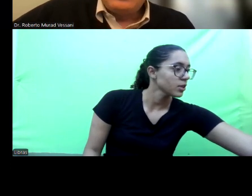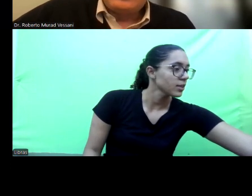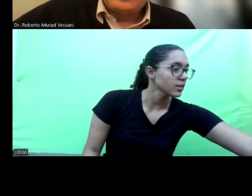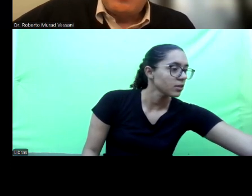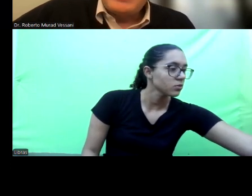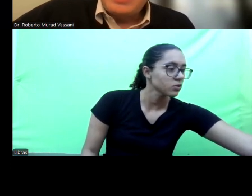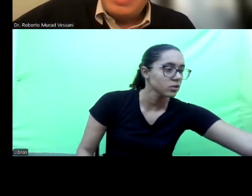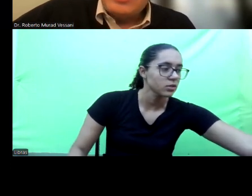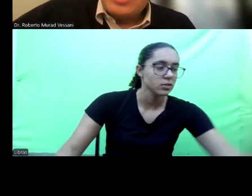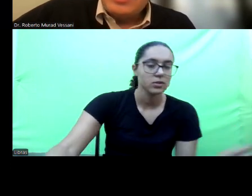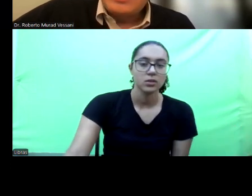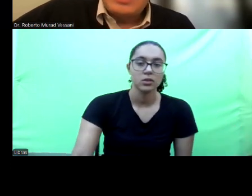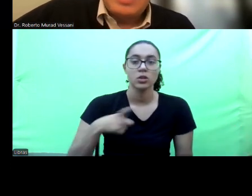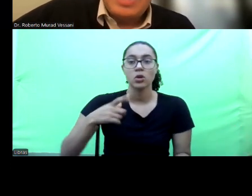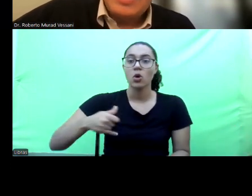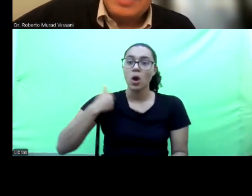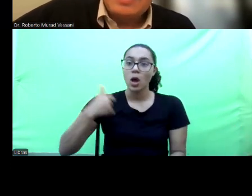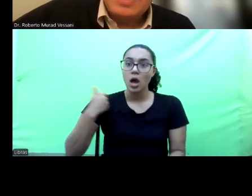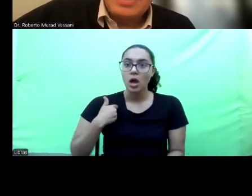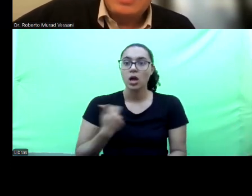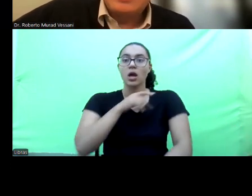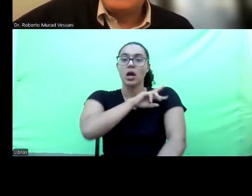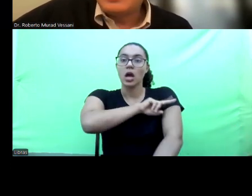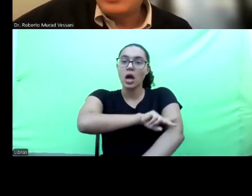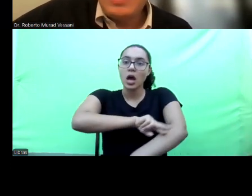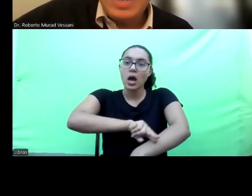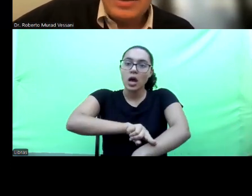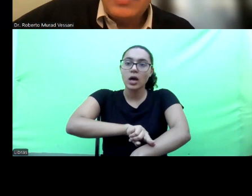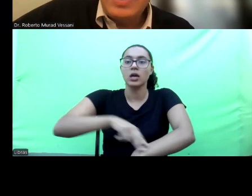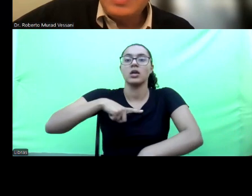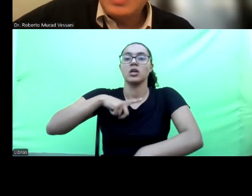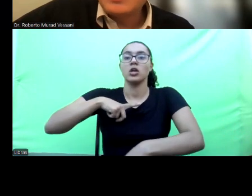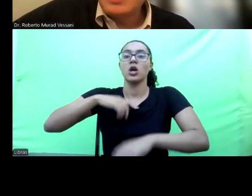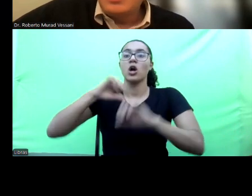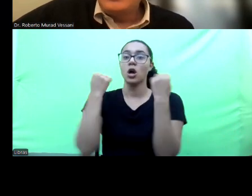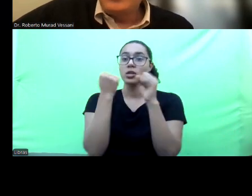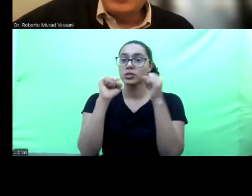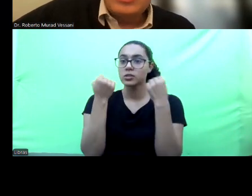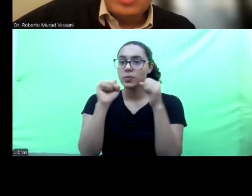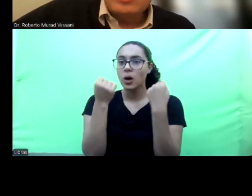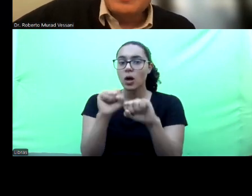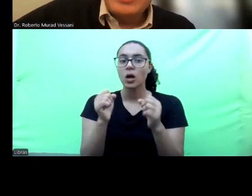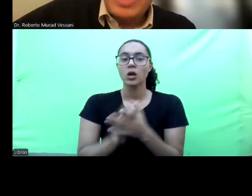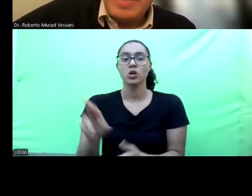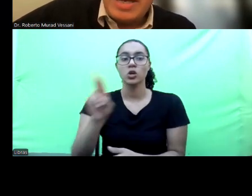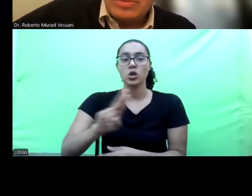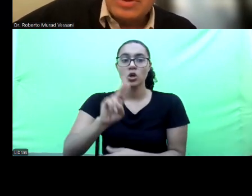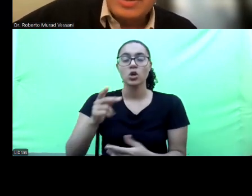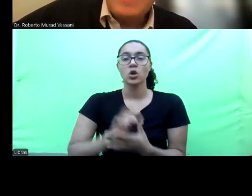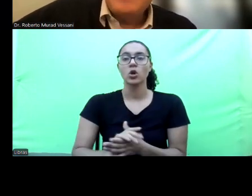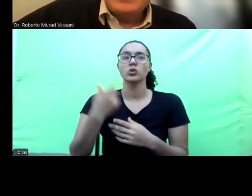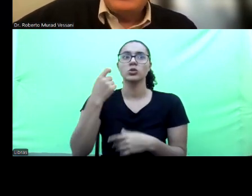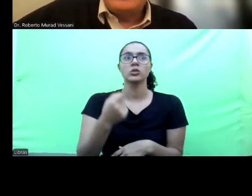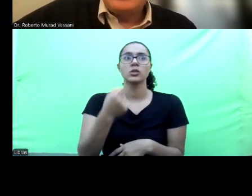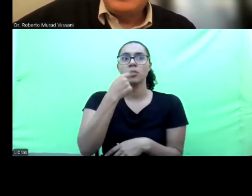E outros como a idade, a raça, atividades físicas e o uso de alguns medicamentos,